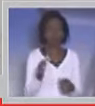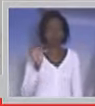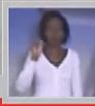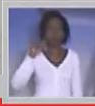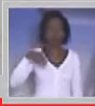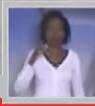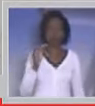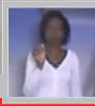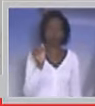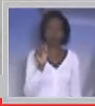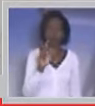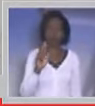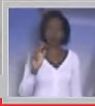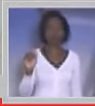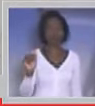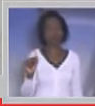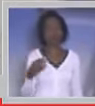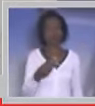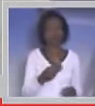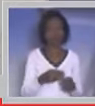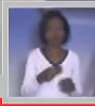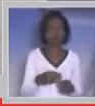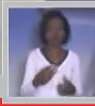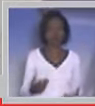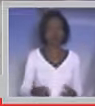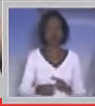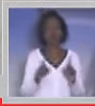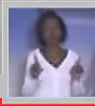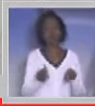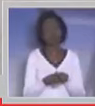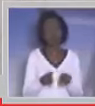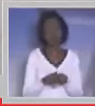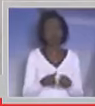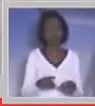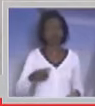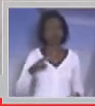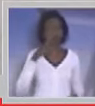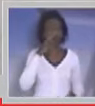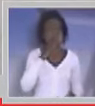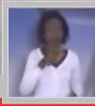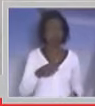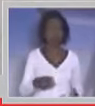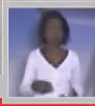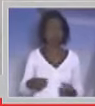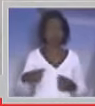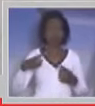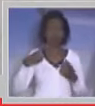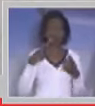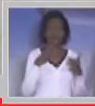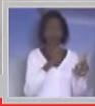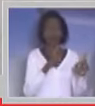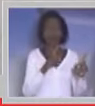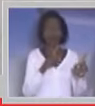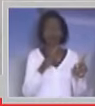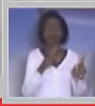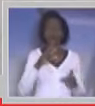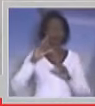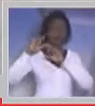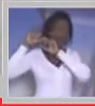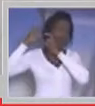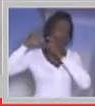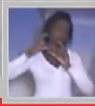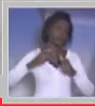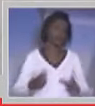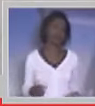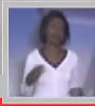rede municipal mas também um atentado ou a um patrimônio cultural da própria rede Municipal